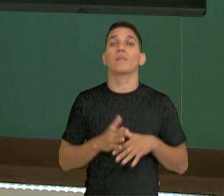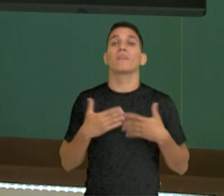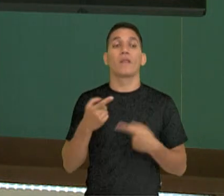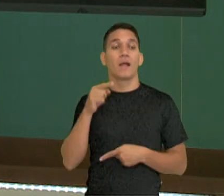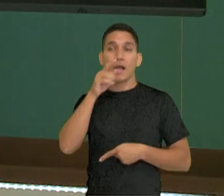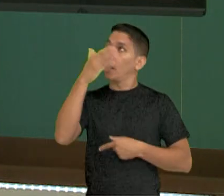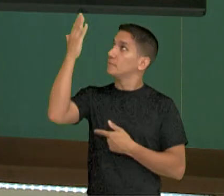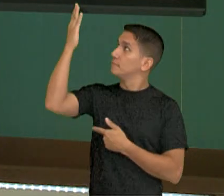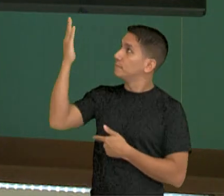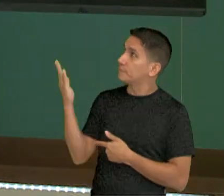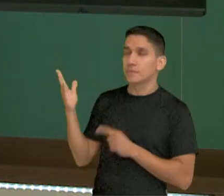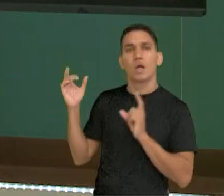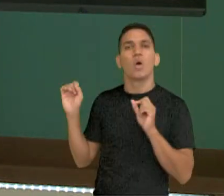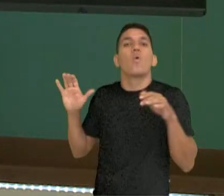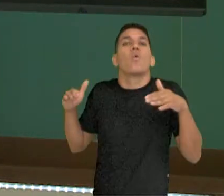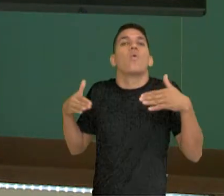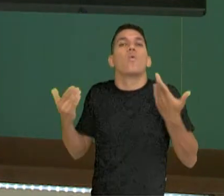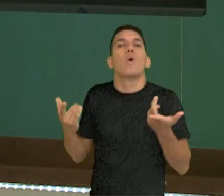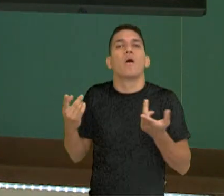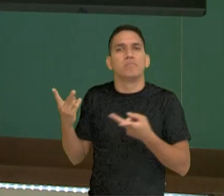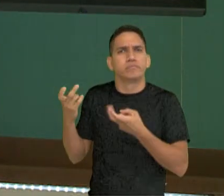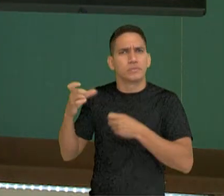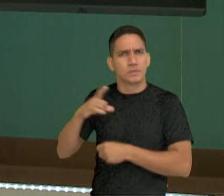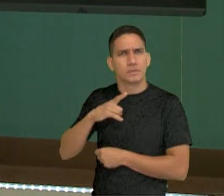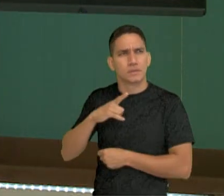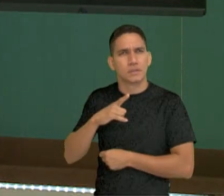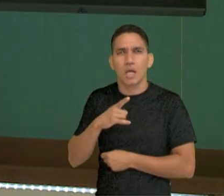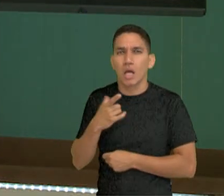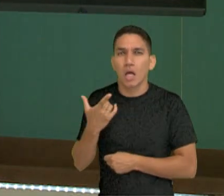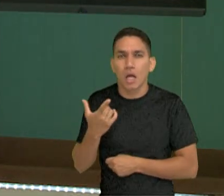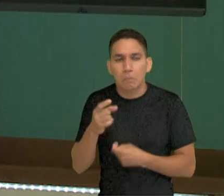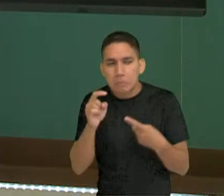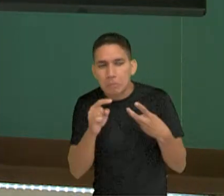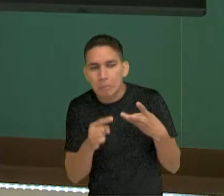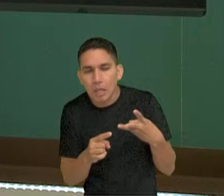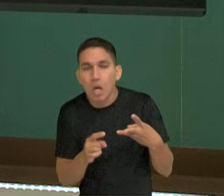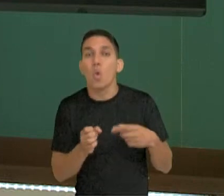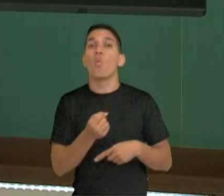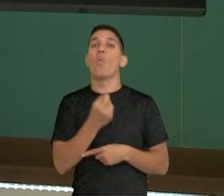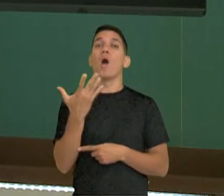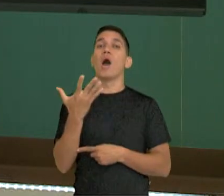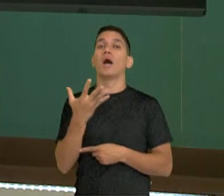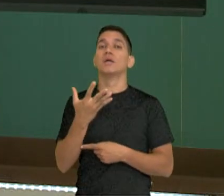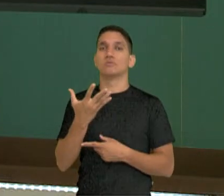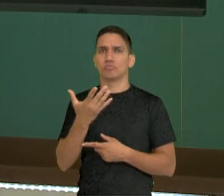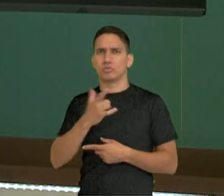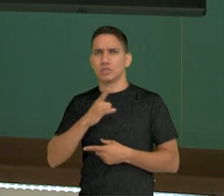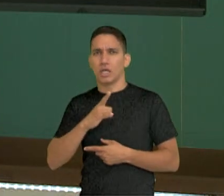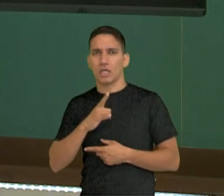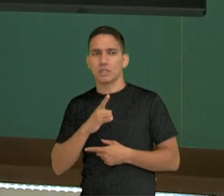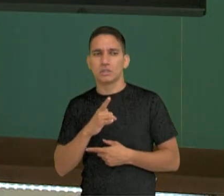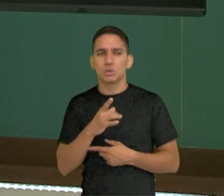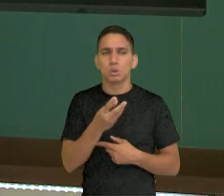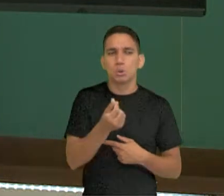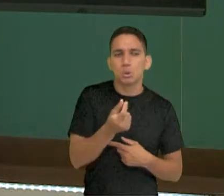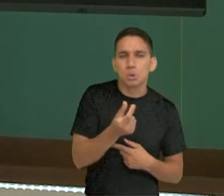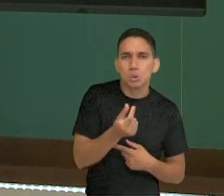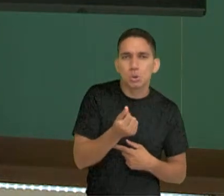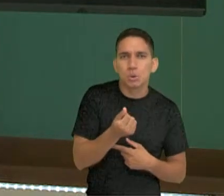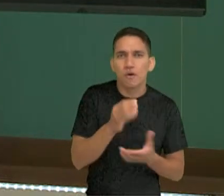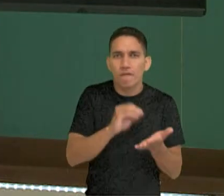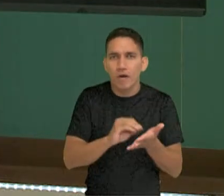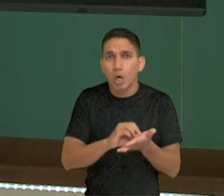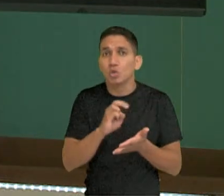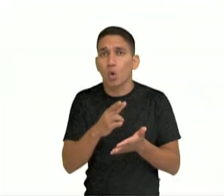caso aqui, qual é? Está havendo uma sobra para economizar? Vamos dar uma olhadinha. Os rendimentos é